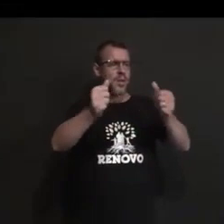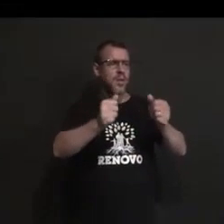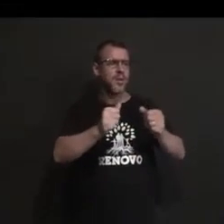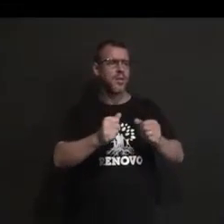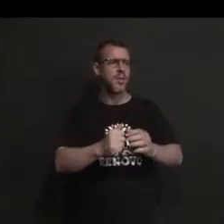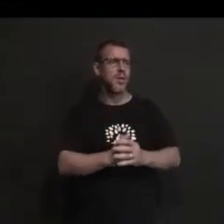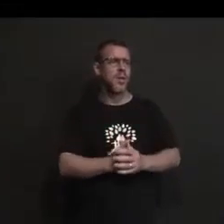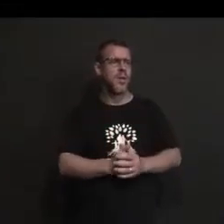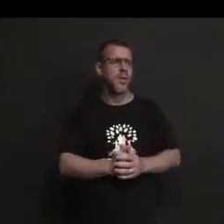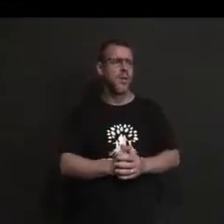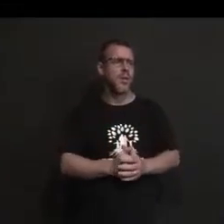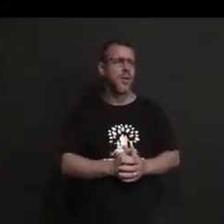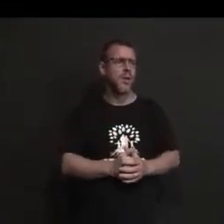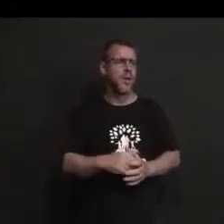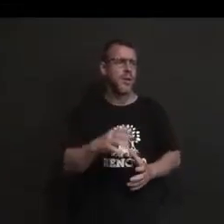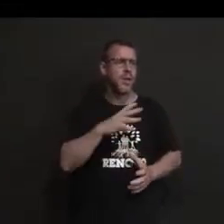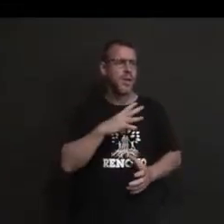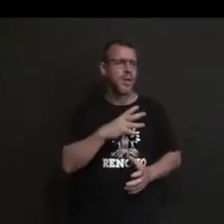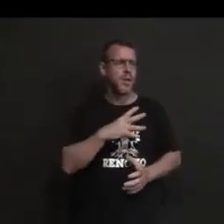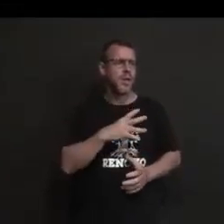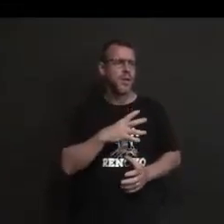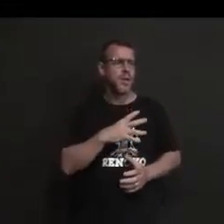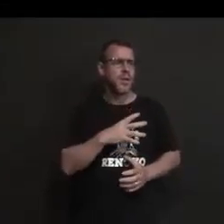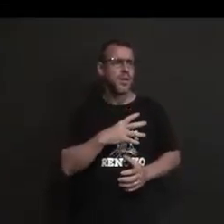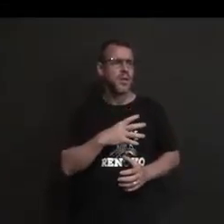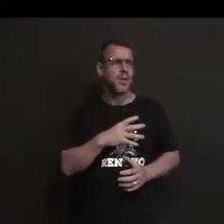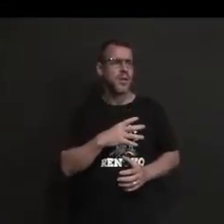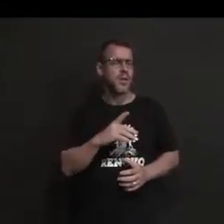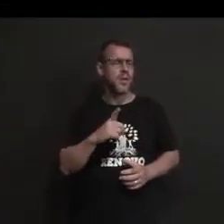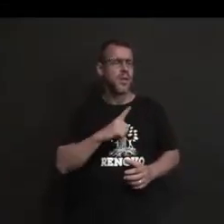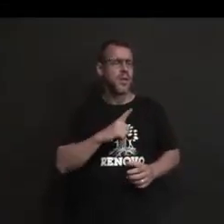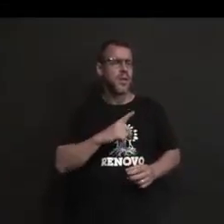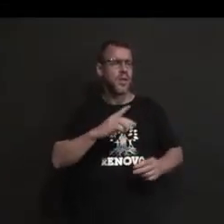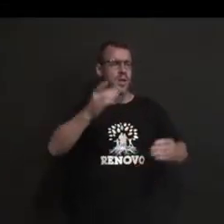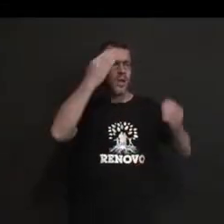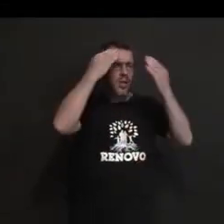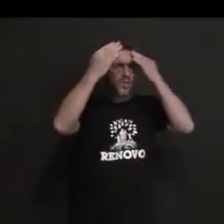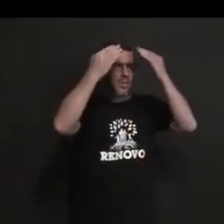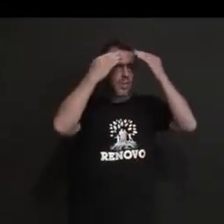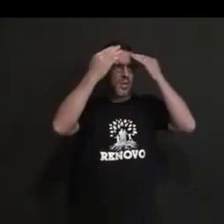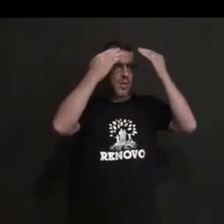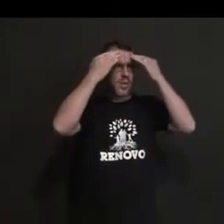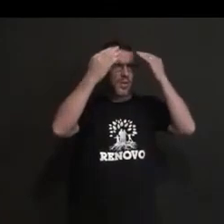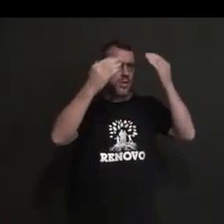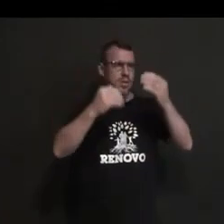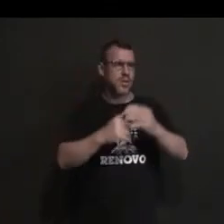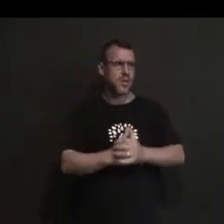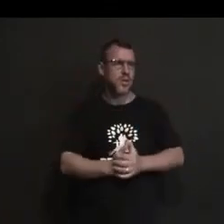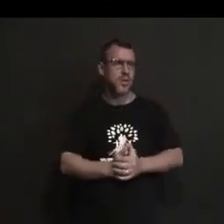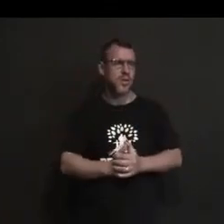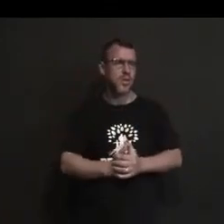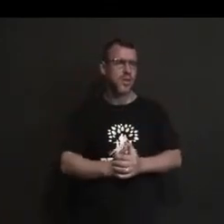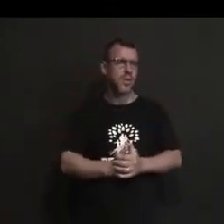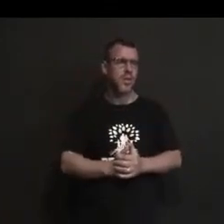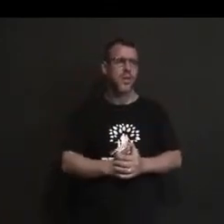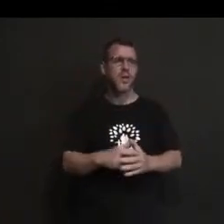Eu fui nessa cidade, tem lá uma profeta que é psicóloga. Que coisa tremenda.